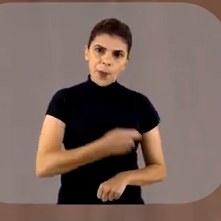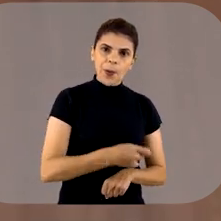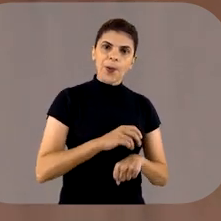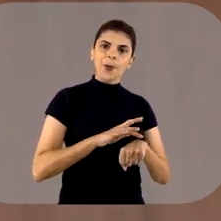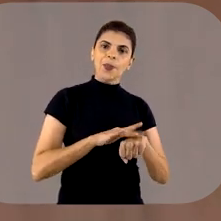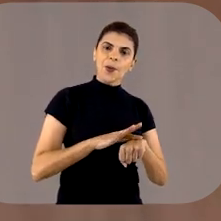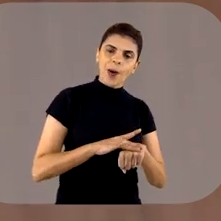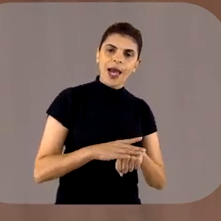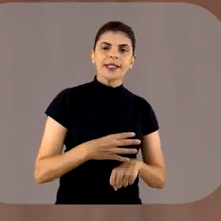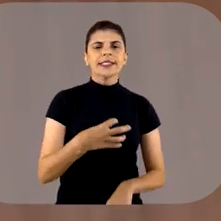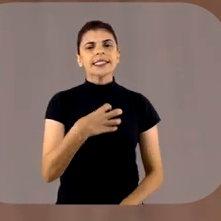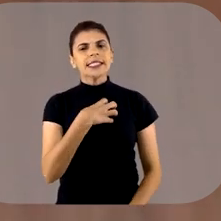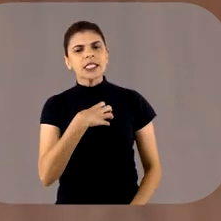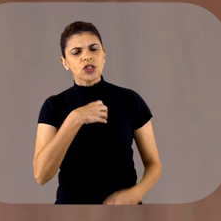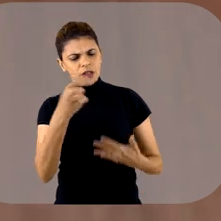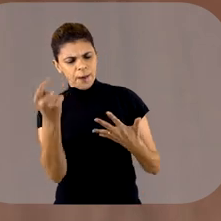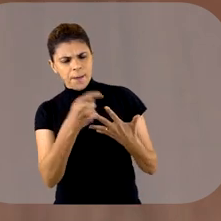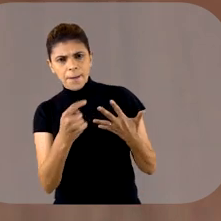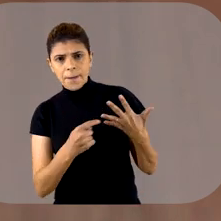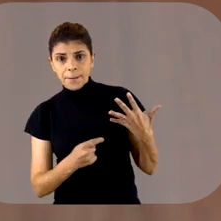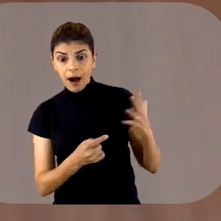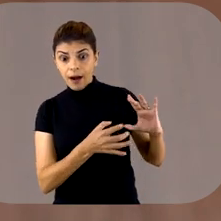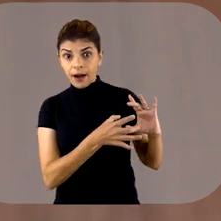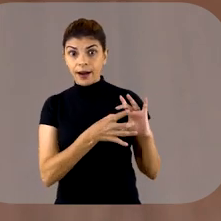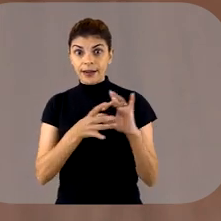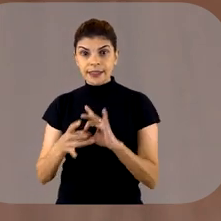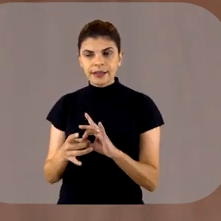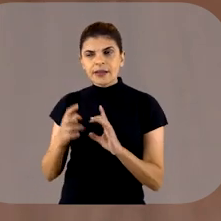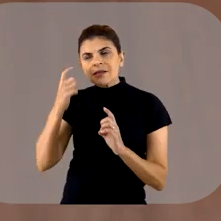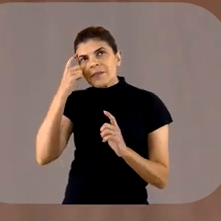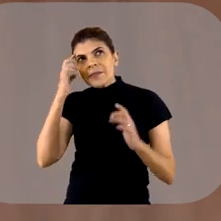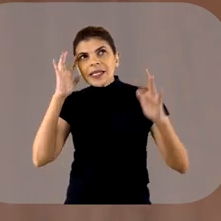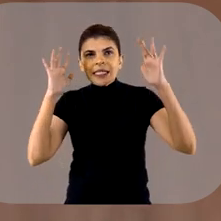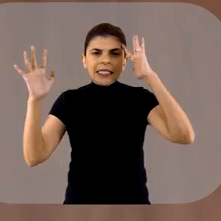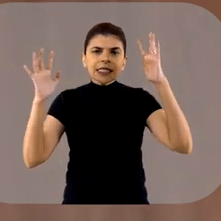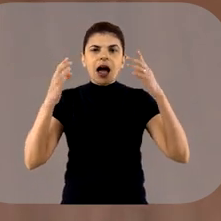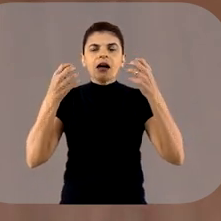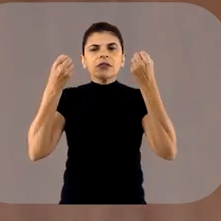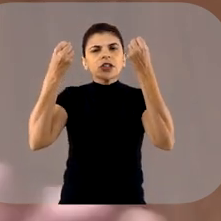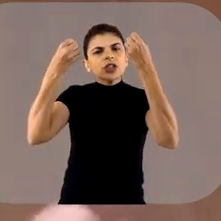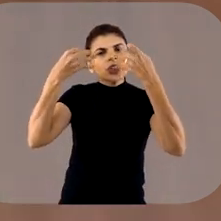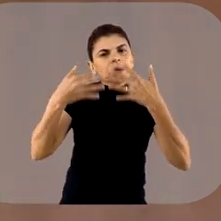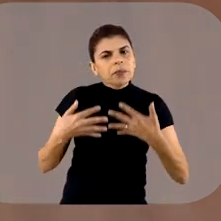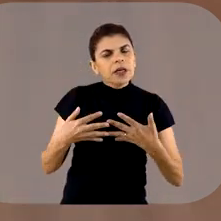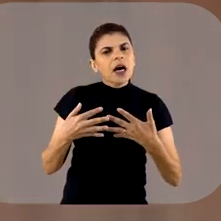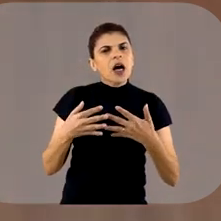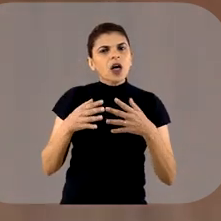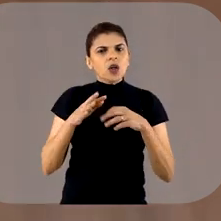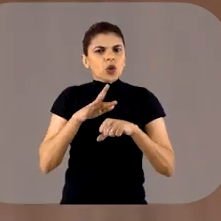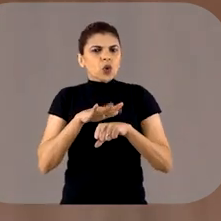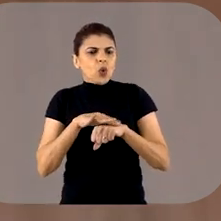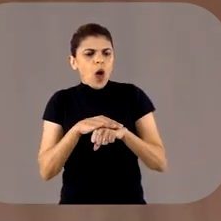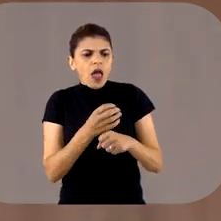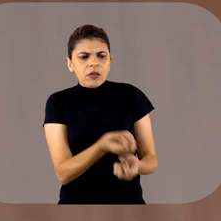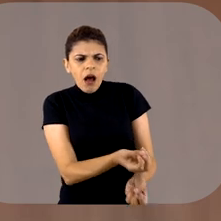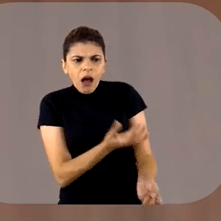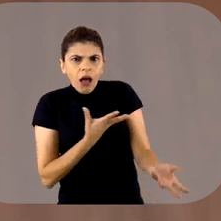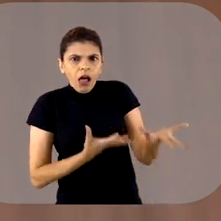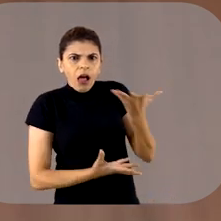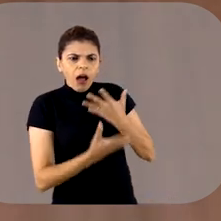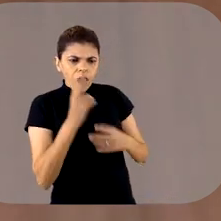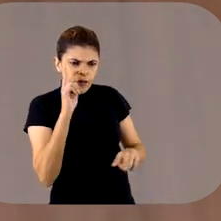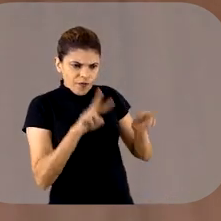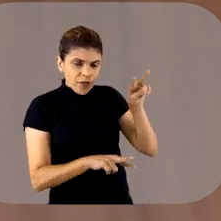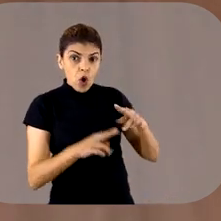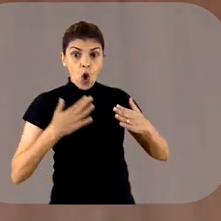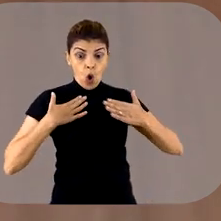seus sintomas né e correlacionado a essa ideia de você descrever assim a doença eh a partir